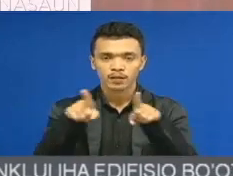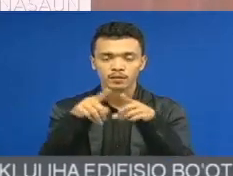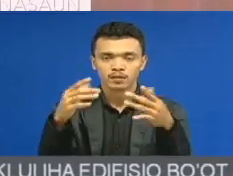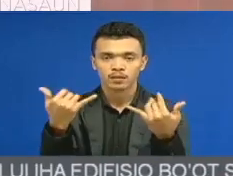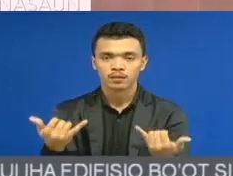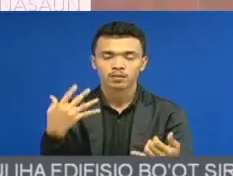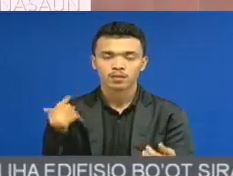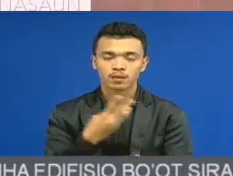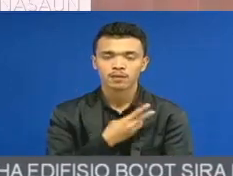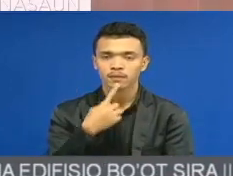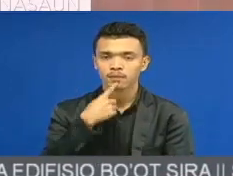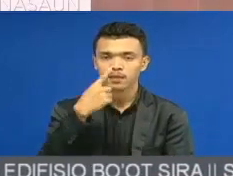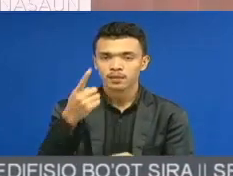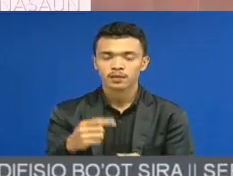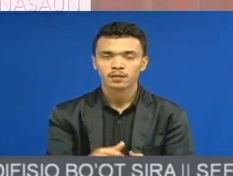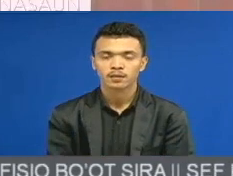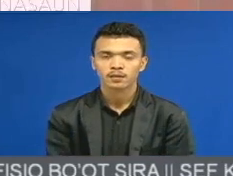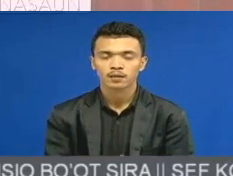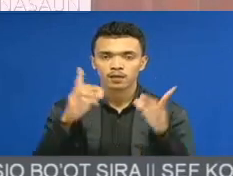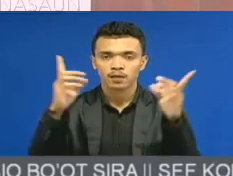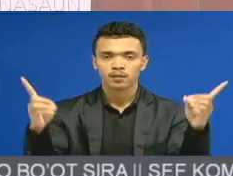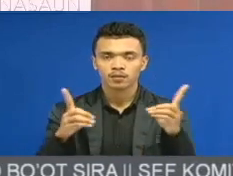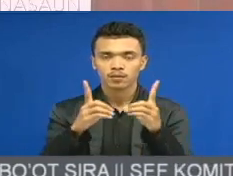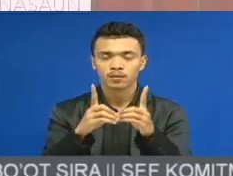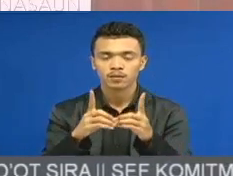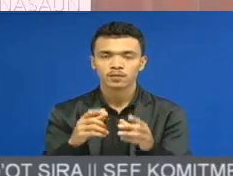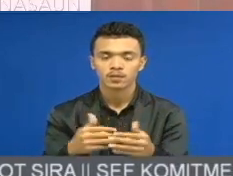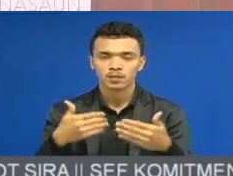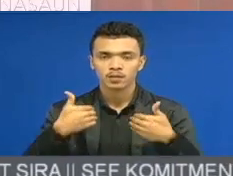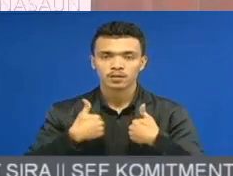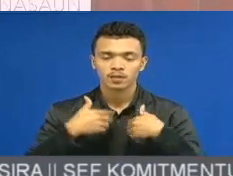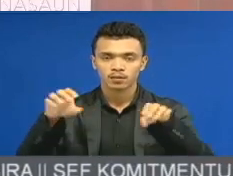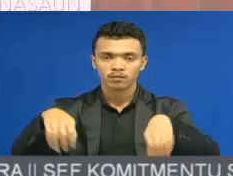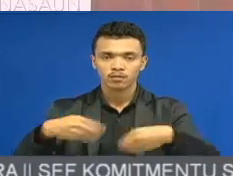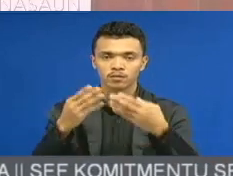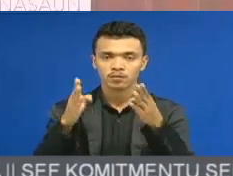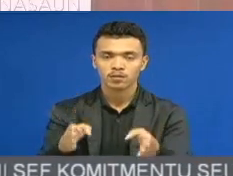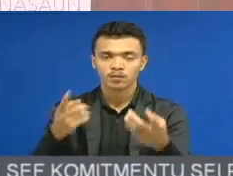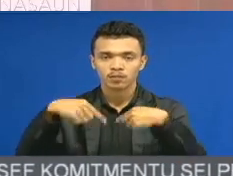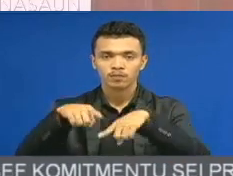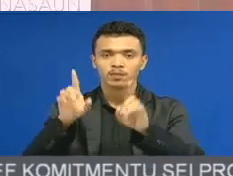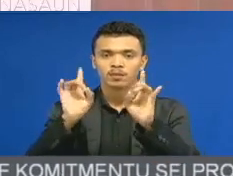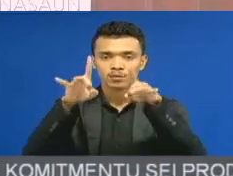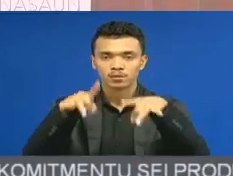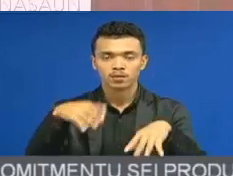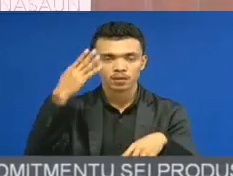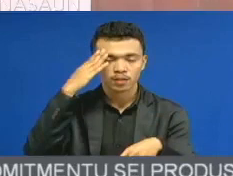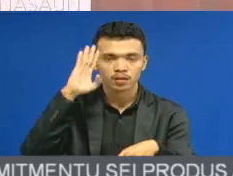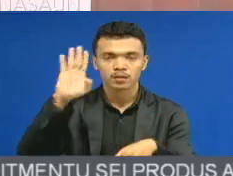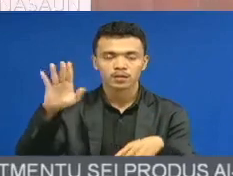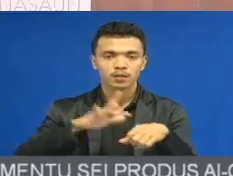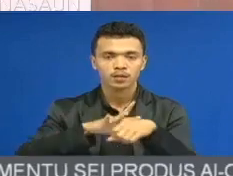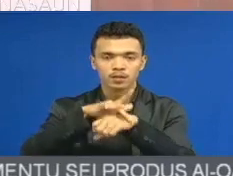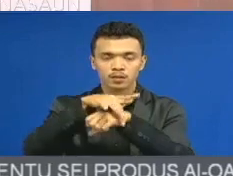ami hateten iha ceremonia abertura acontece iha experiencia liuba iha itene trabalhador balu ba Australia larun balu la comprende inglés. Inglés ne darume